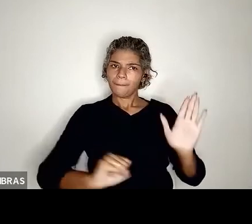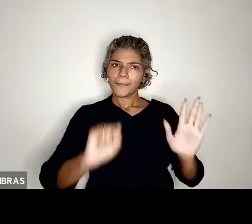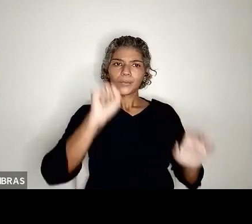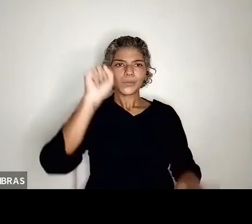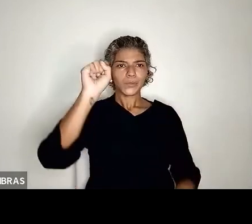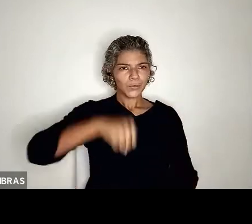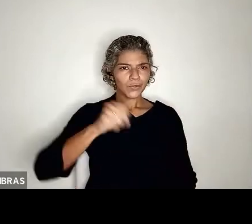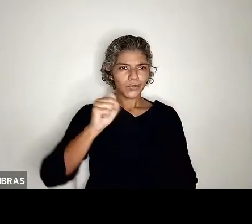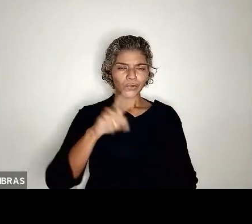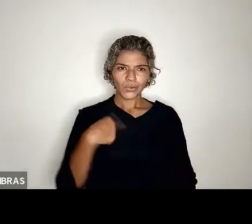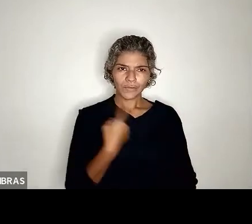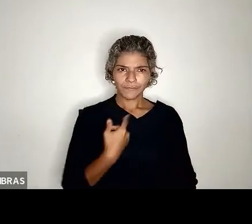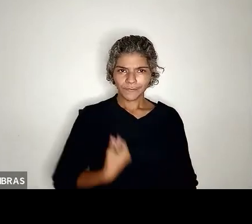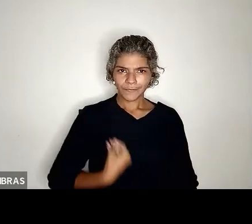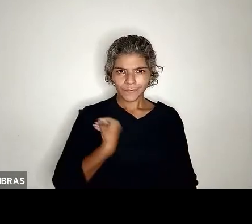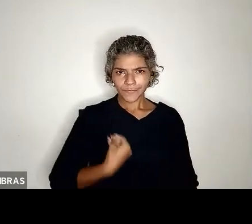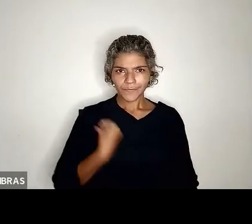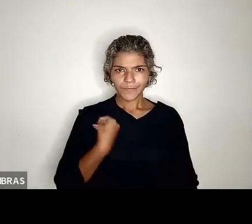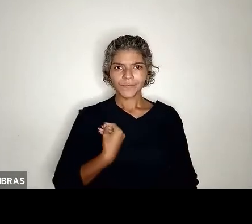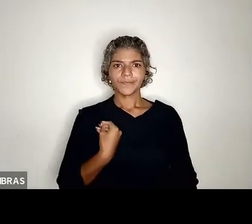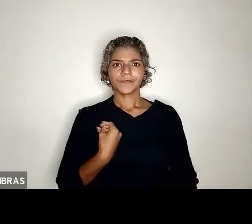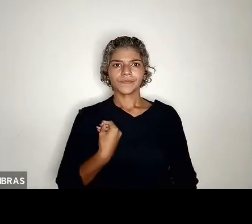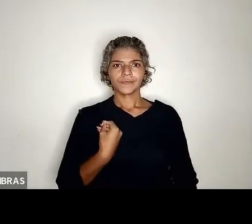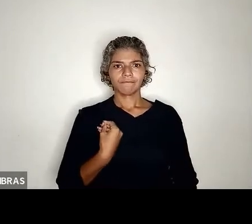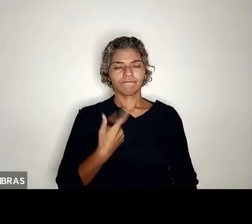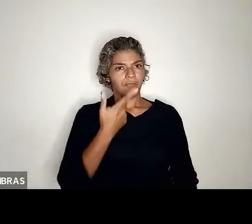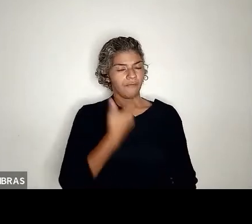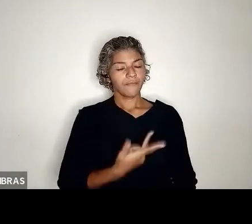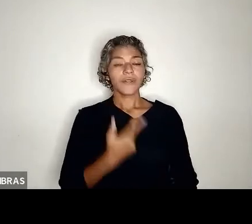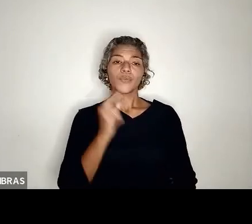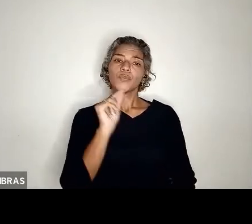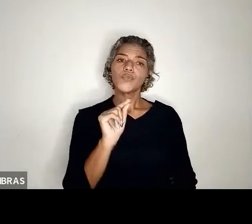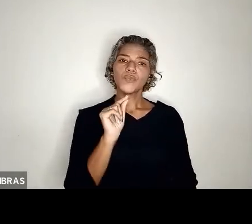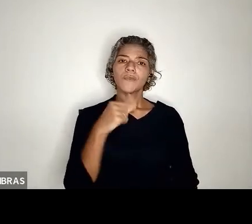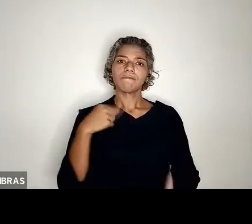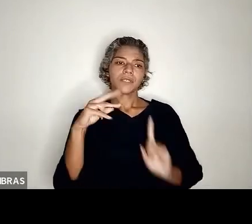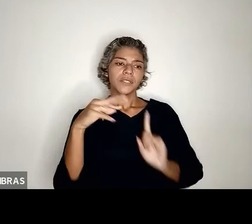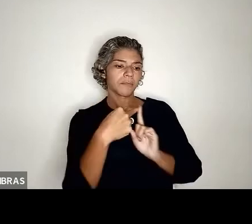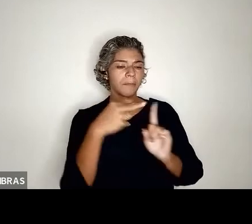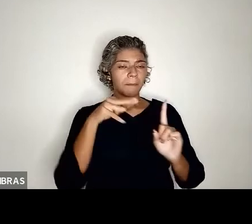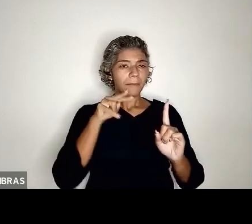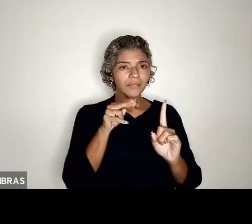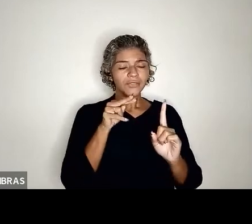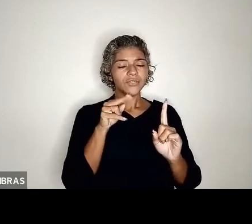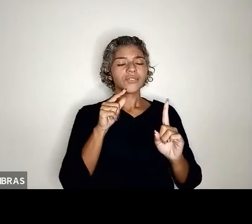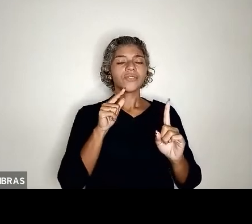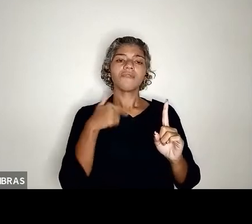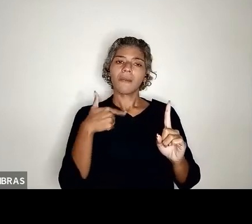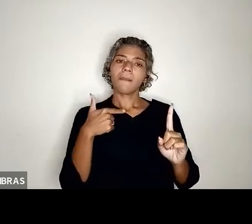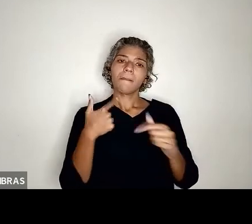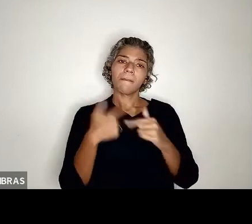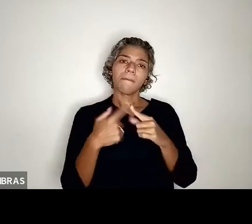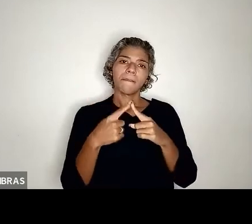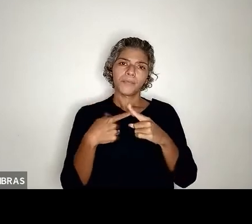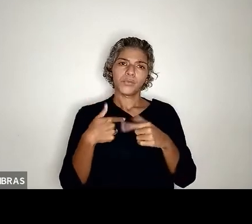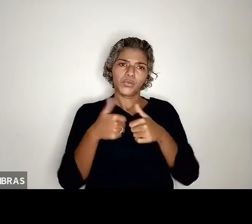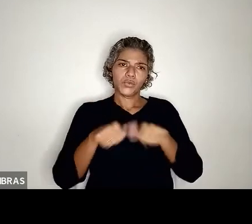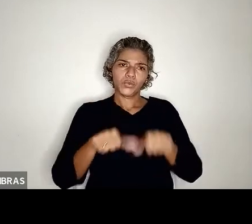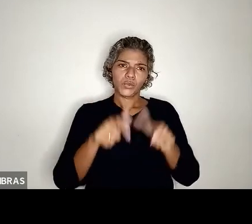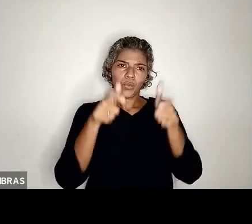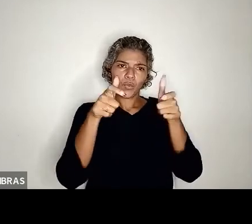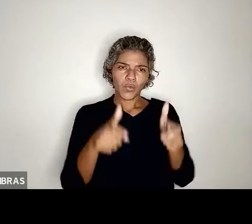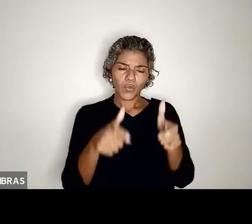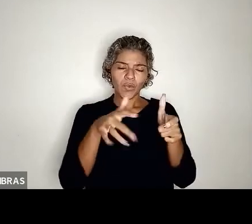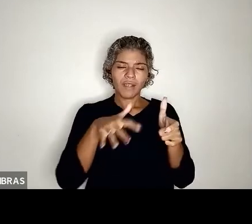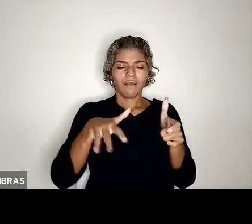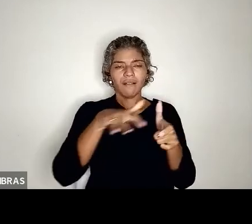contexto. Eu estou falando isso numa, estando nesse lugar, né, de alguém de um comitê institucional,